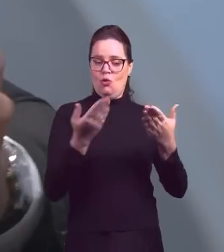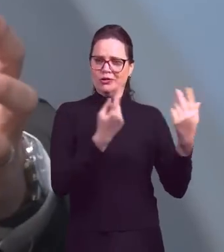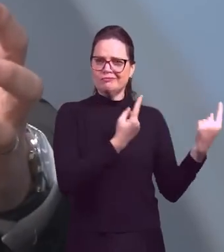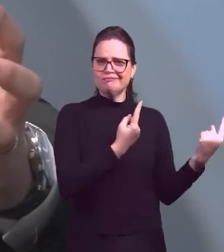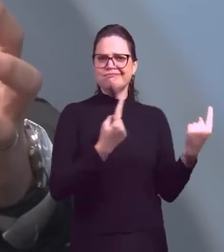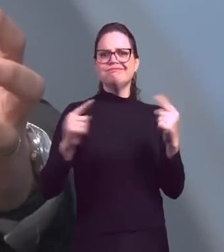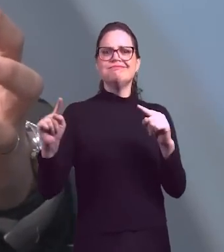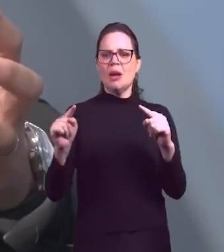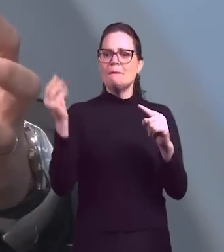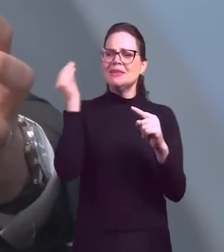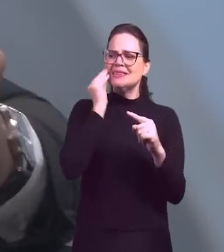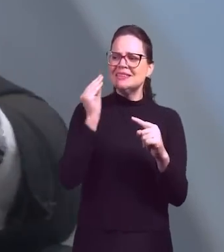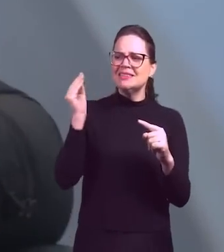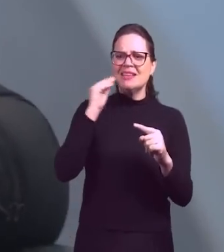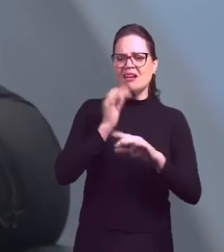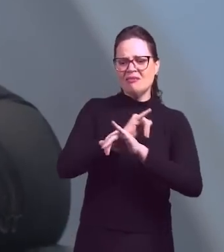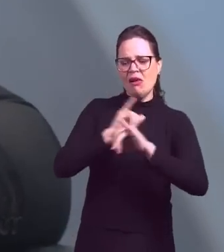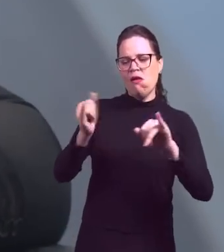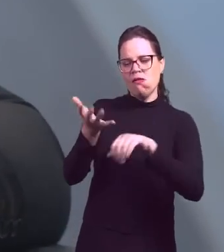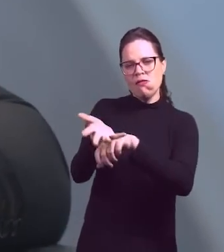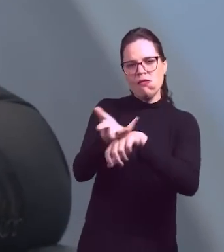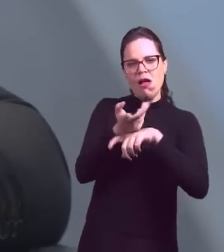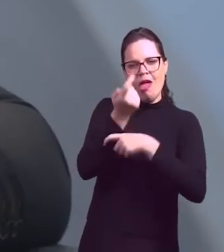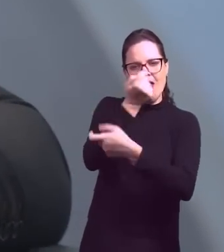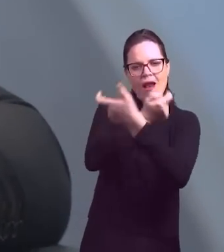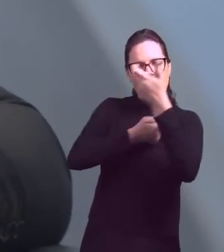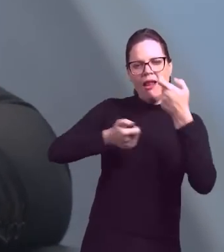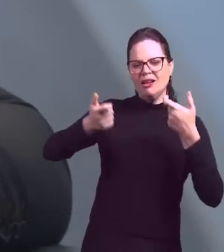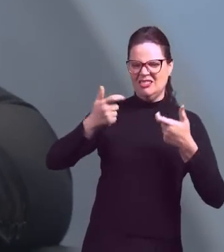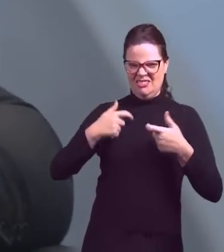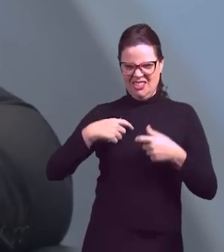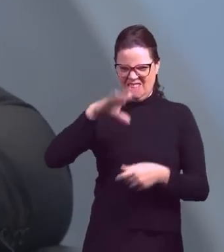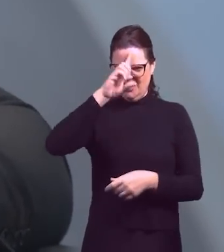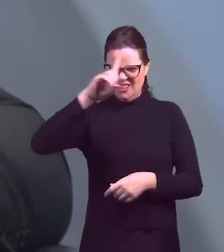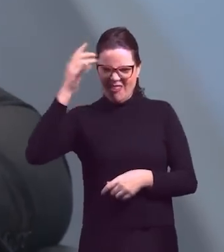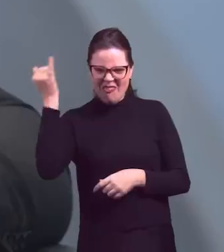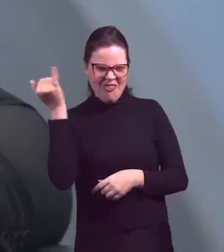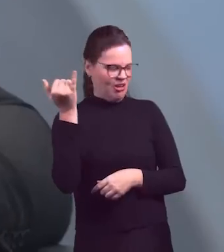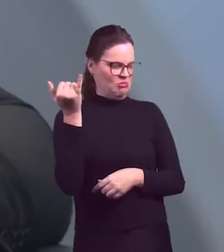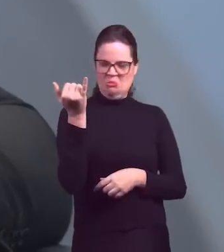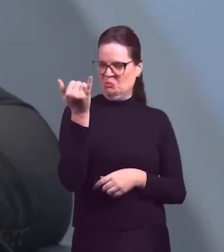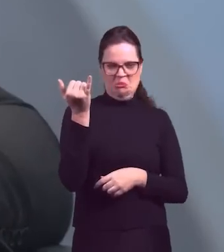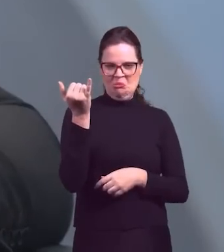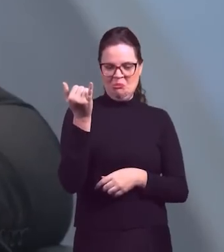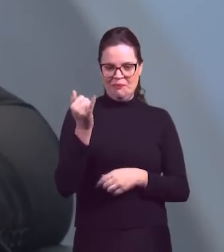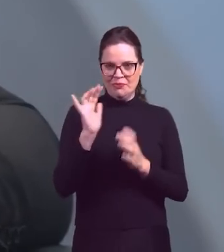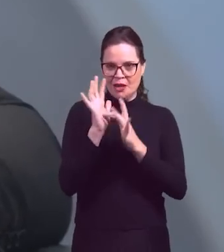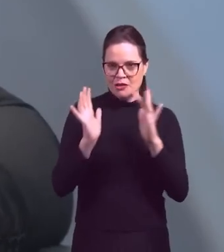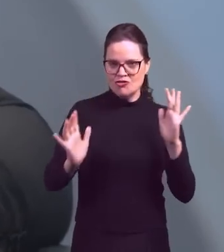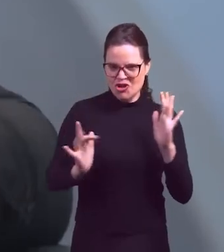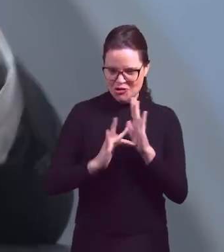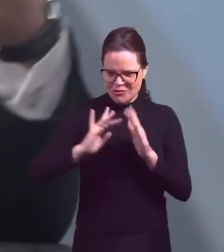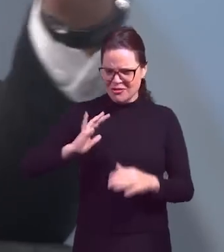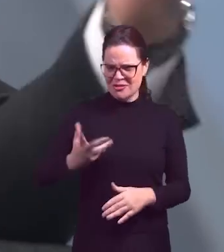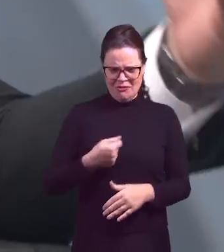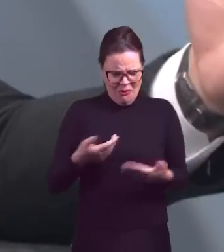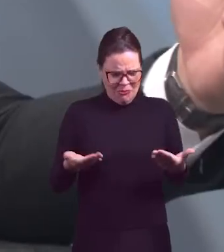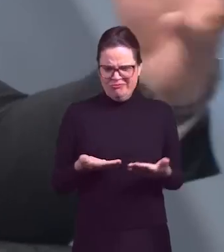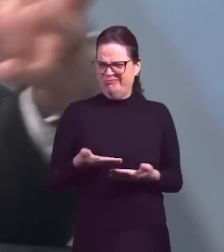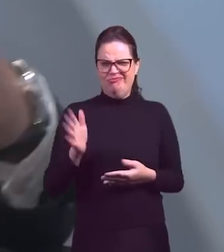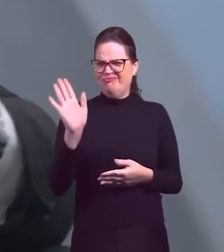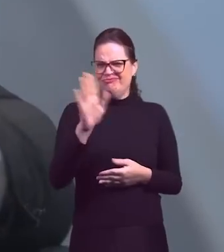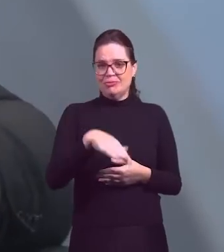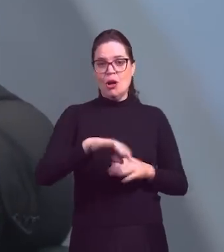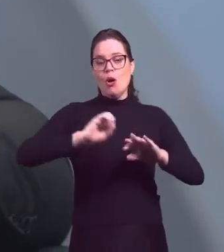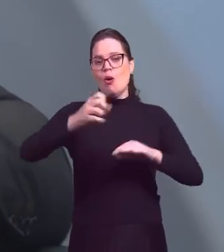em deixar tudo muito claro, como se Deus não falasse mais, como se Jesus não salvasse